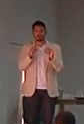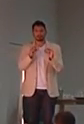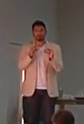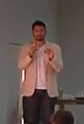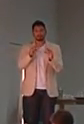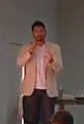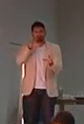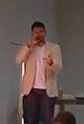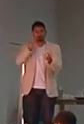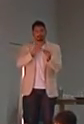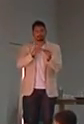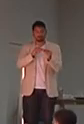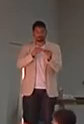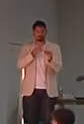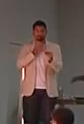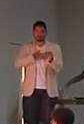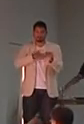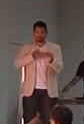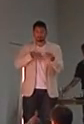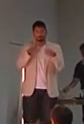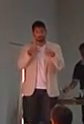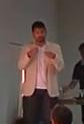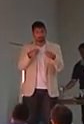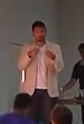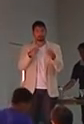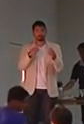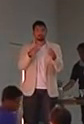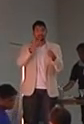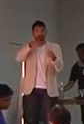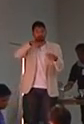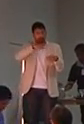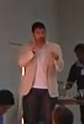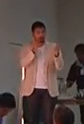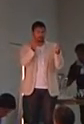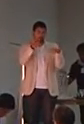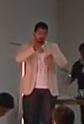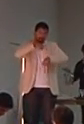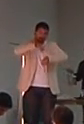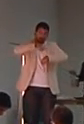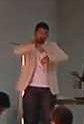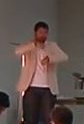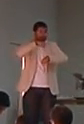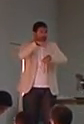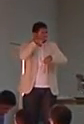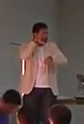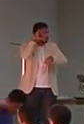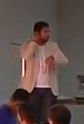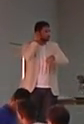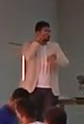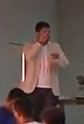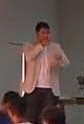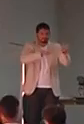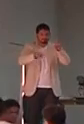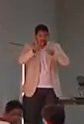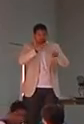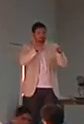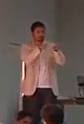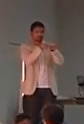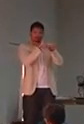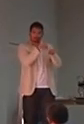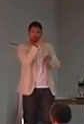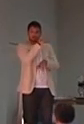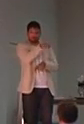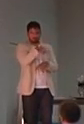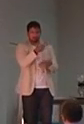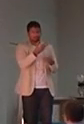curto e moderado, para que nós possamos ter tempo para ouvir os candidatos. Então, conto com a compreensão